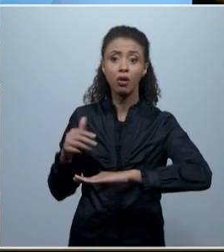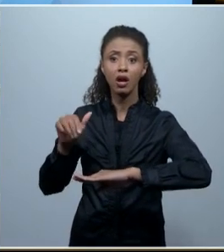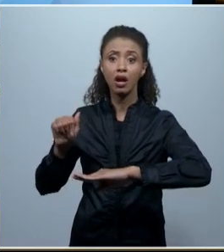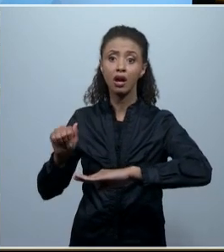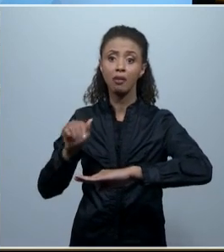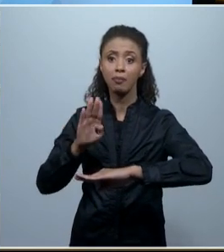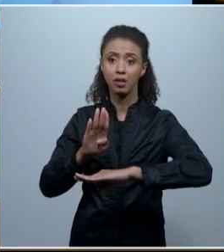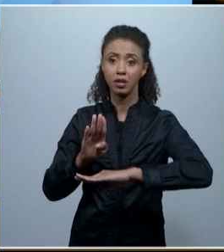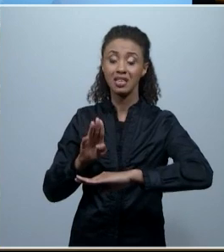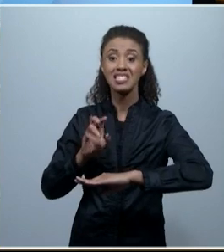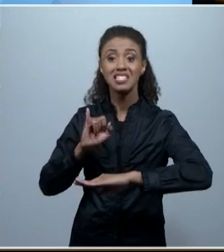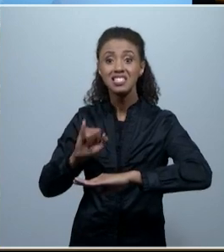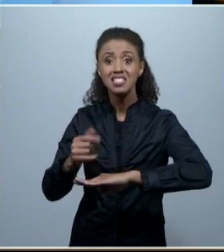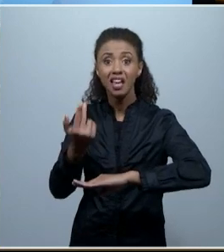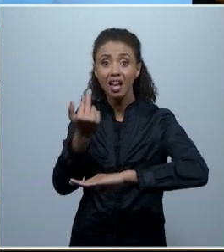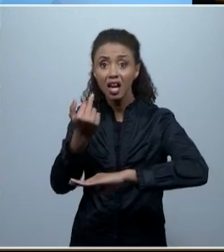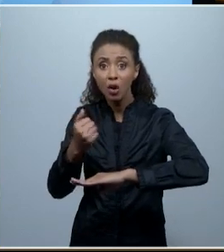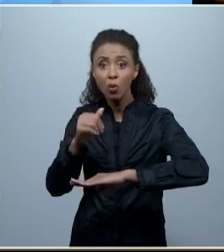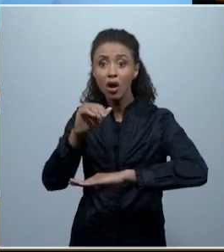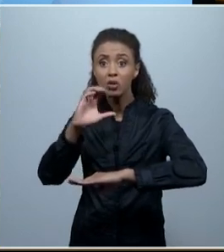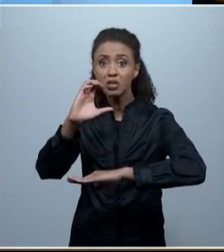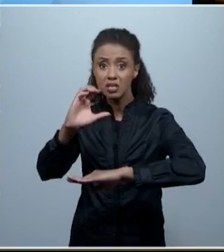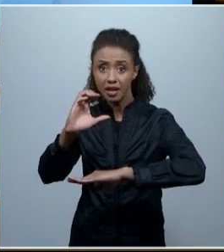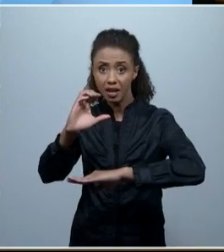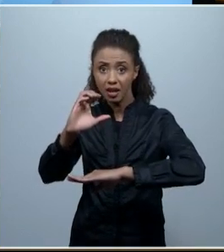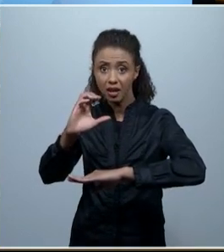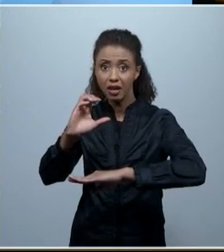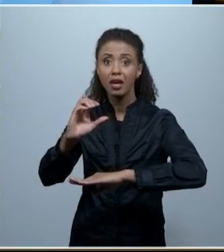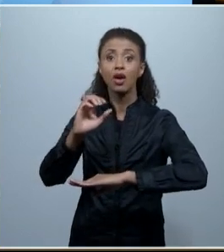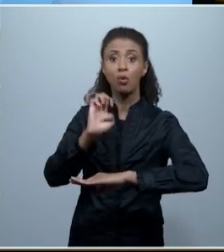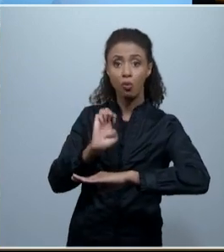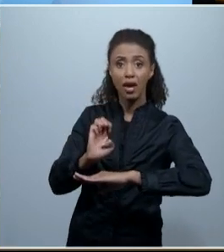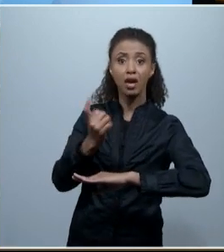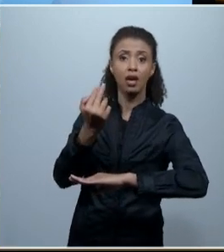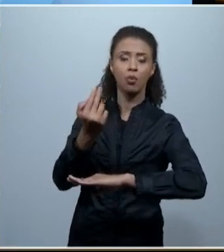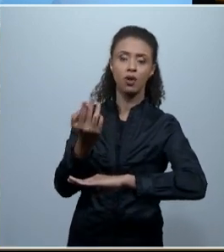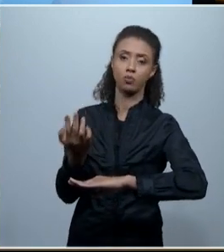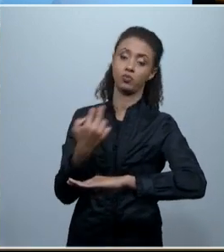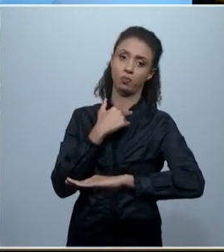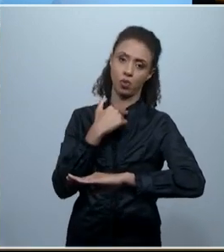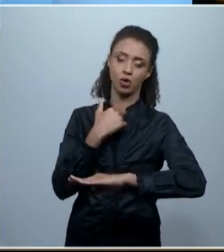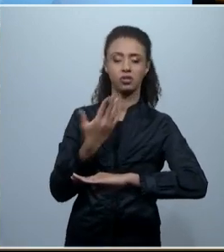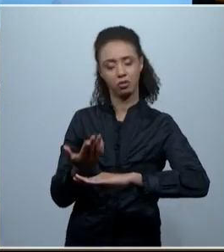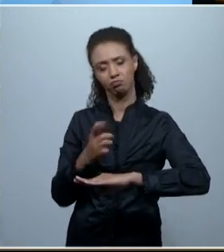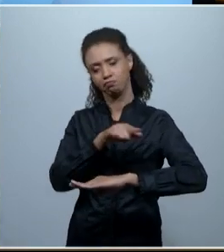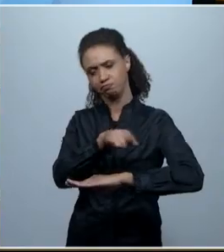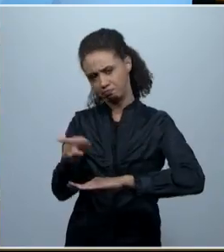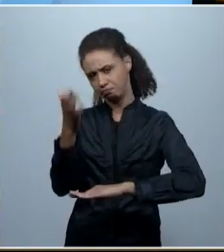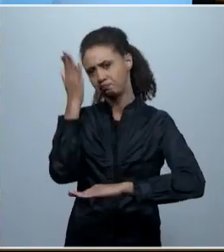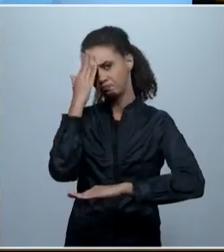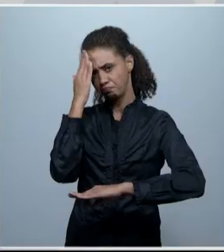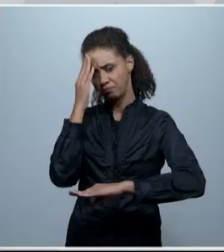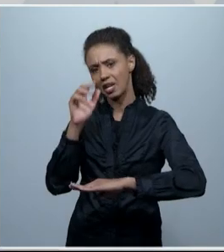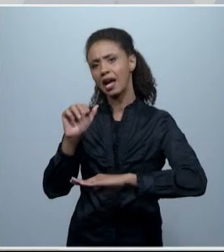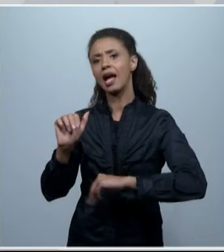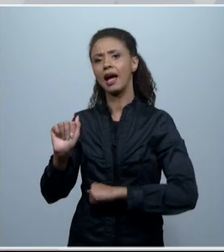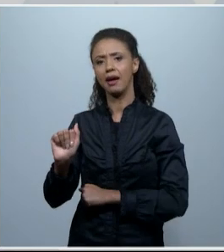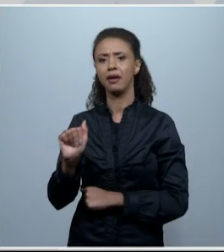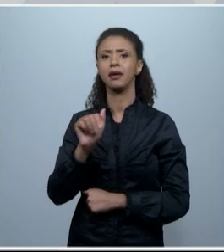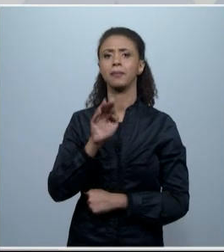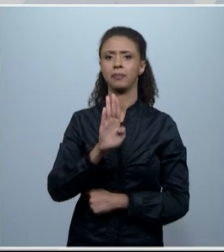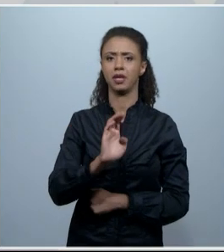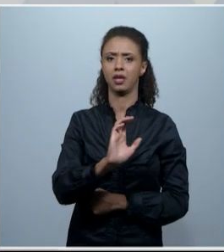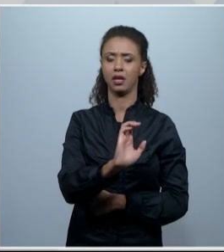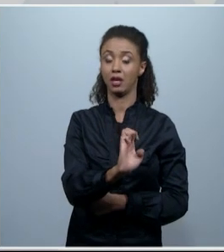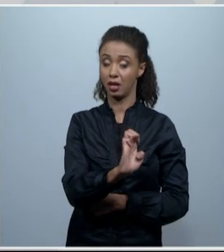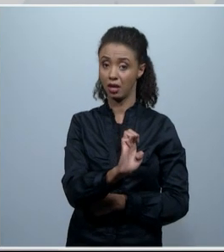tiverem comum corretas e também o ponto e essas regras são iguais então a gente sabe que a b e não estão